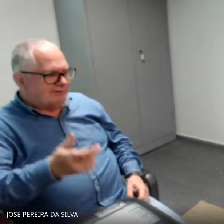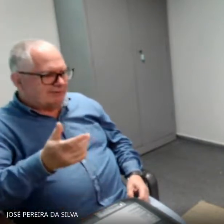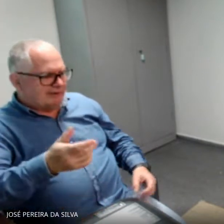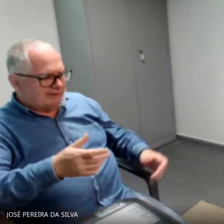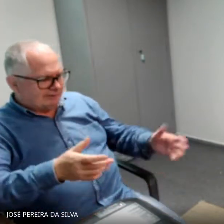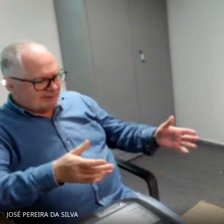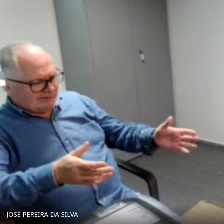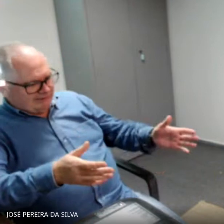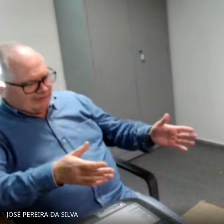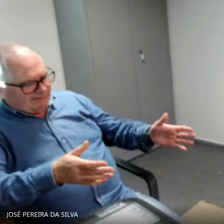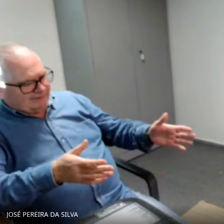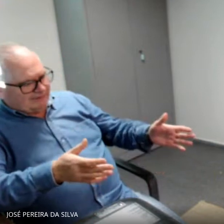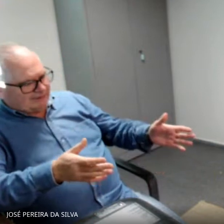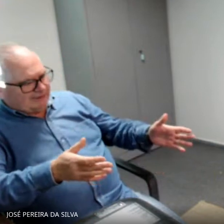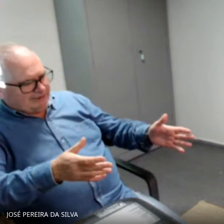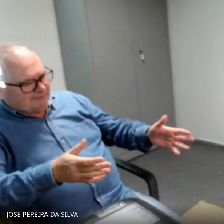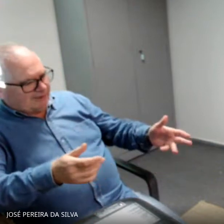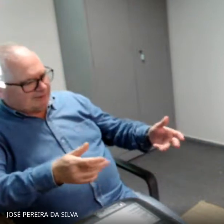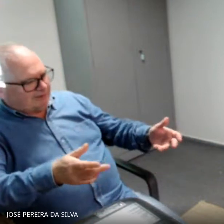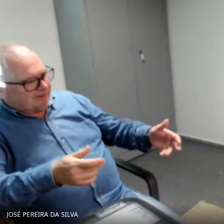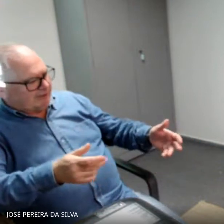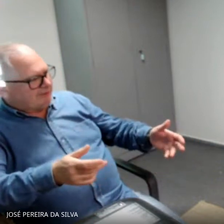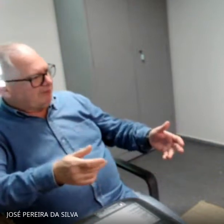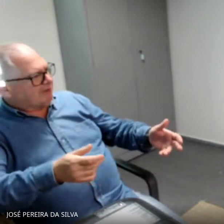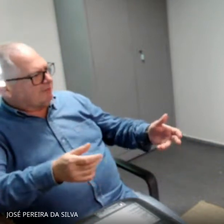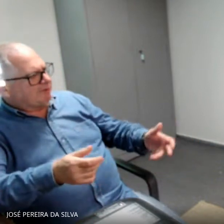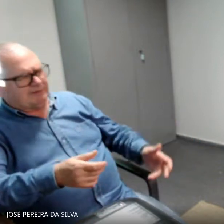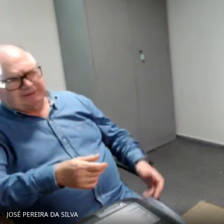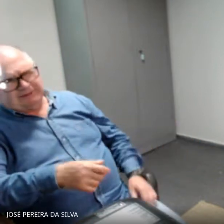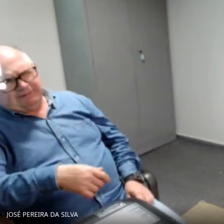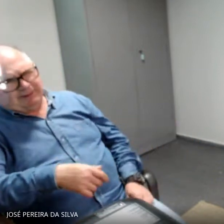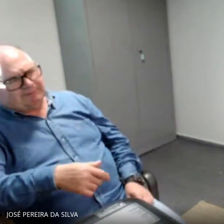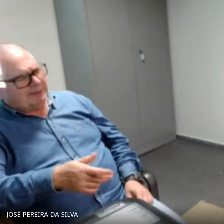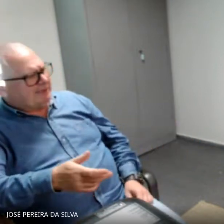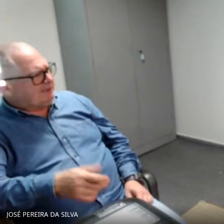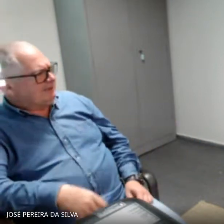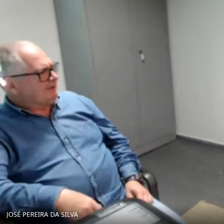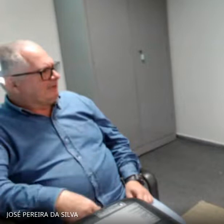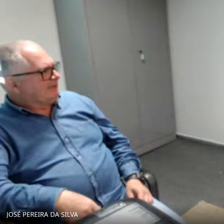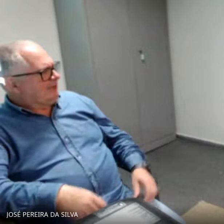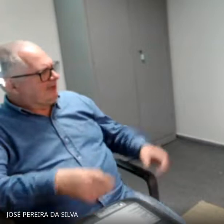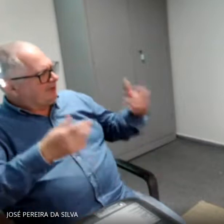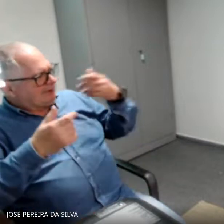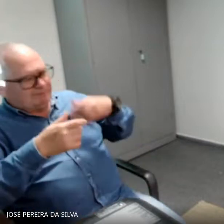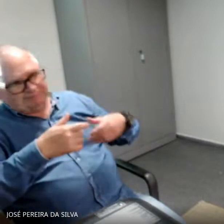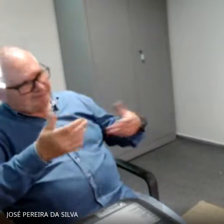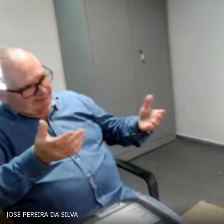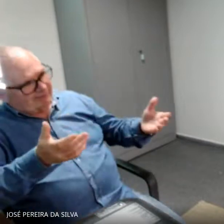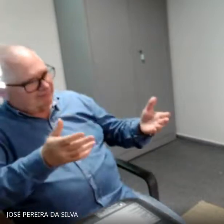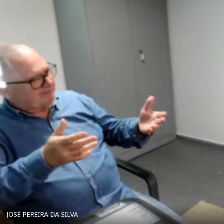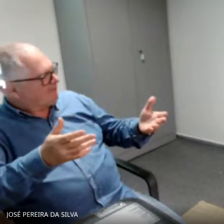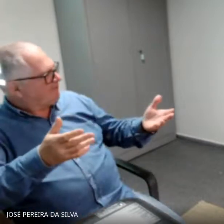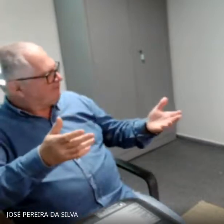eu vi na gaveta lá cheia de anti-inflamatório, não sei o que, antibiótico, que pergunta, rapaz, não, porque não.